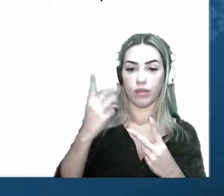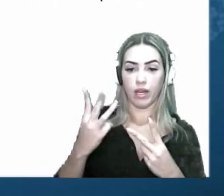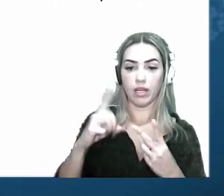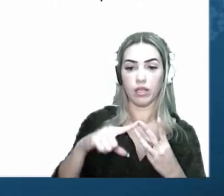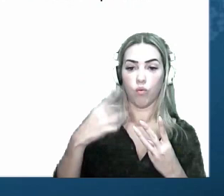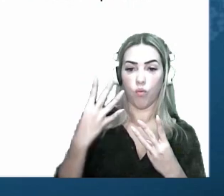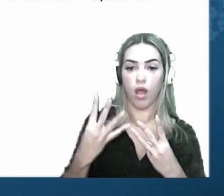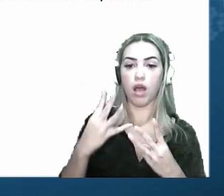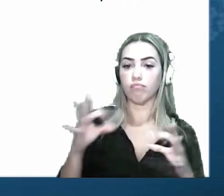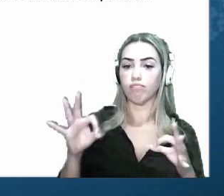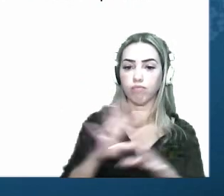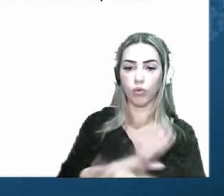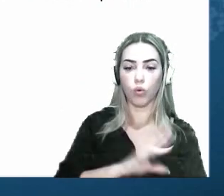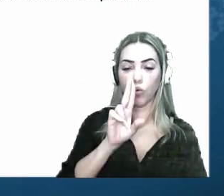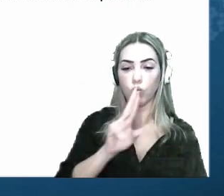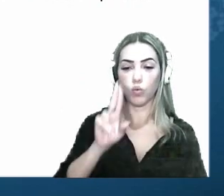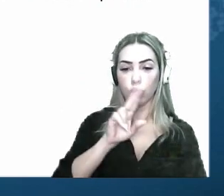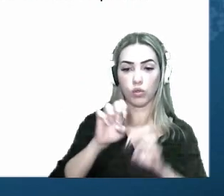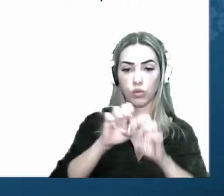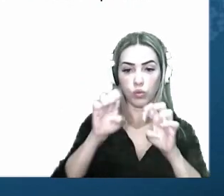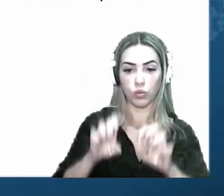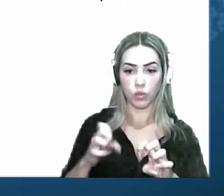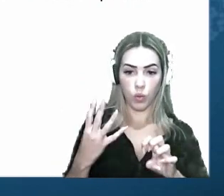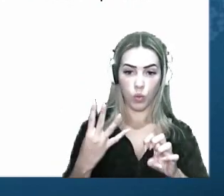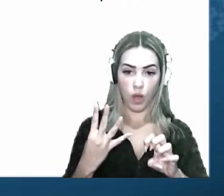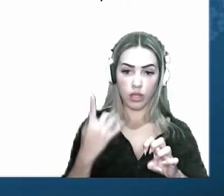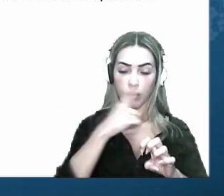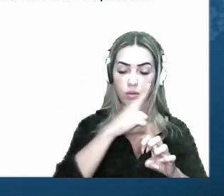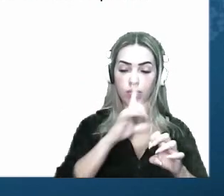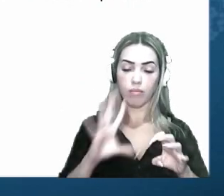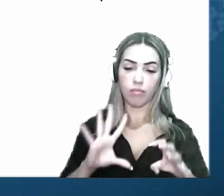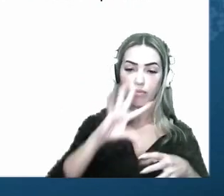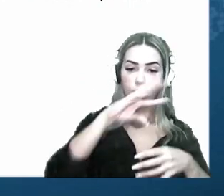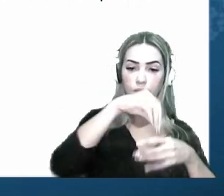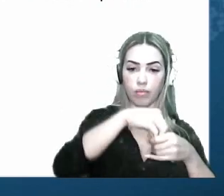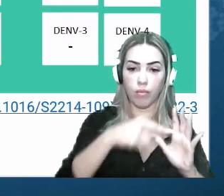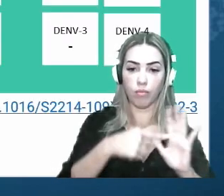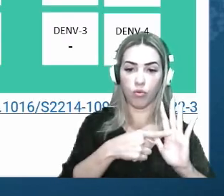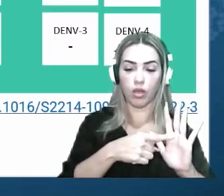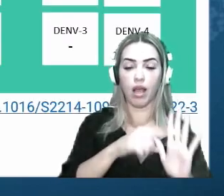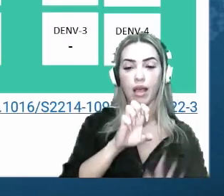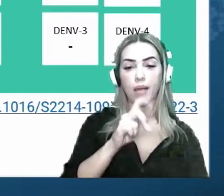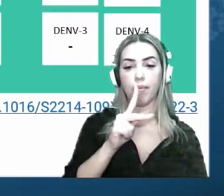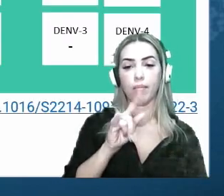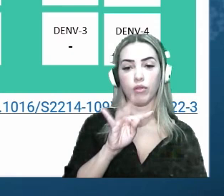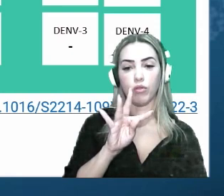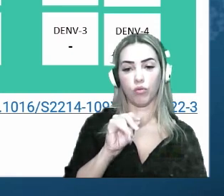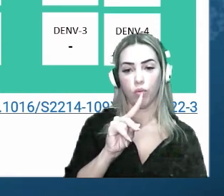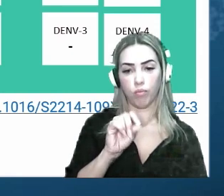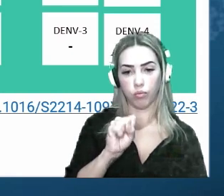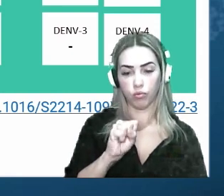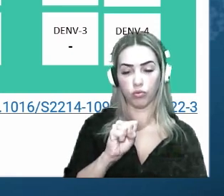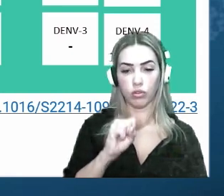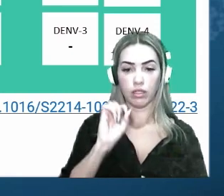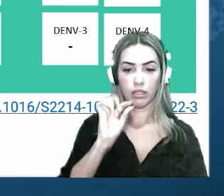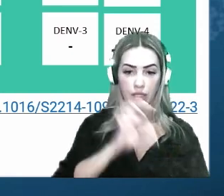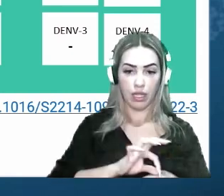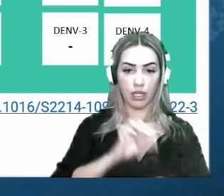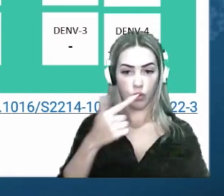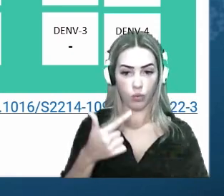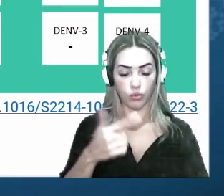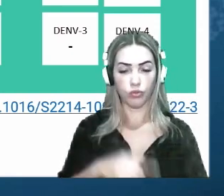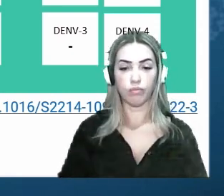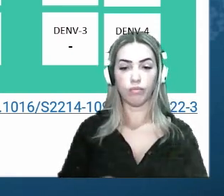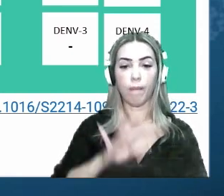do 4 para expressar epítopos do dengue 2. Enfim, são vacinas promissoras, só que aqui no